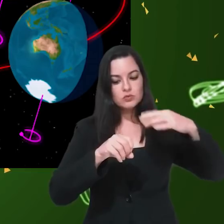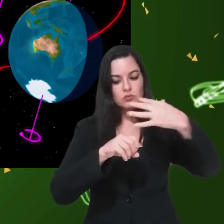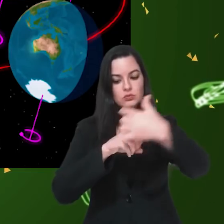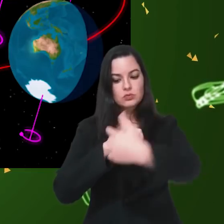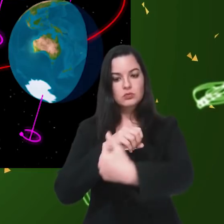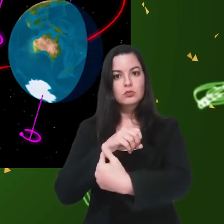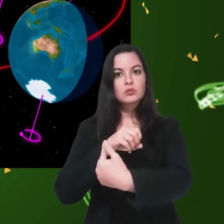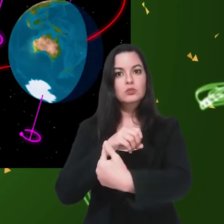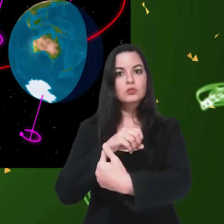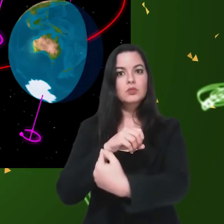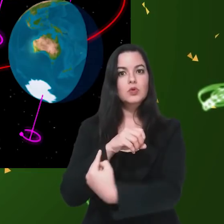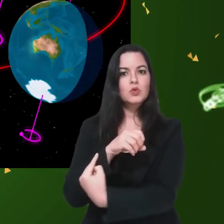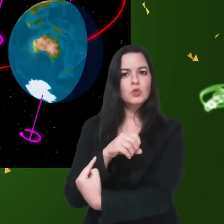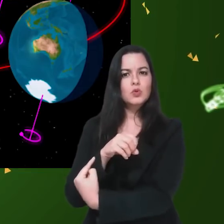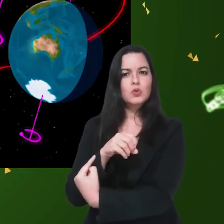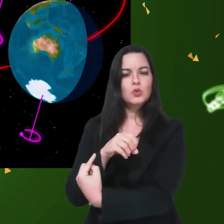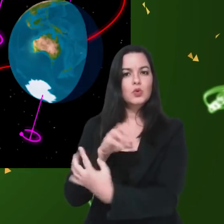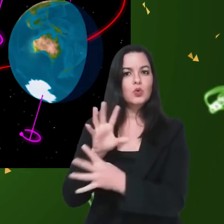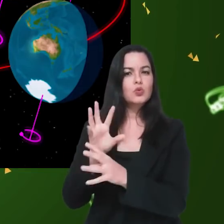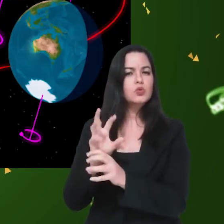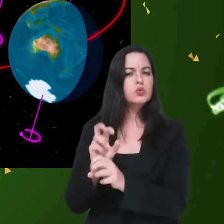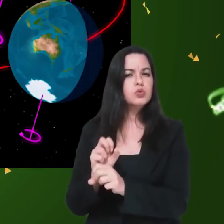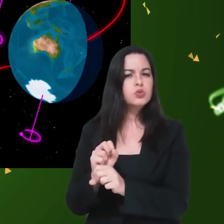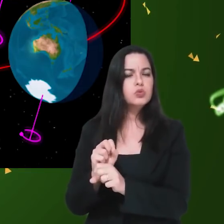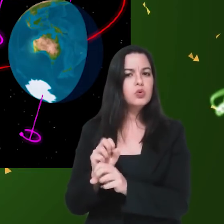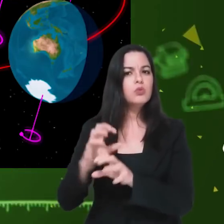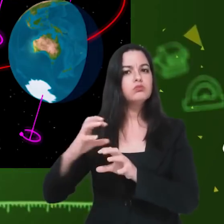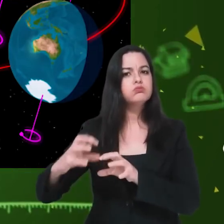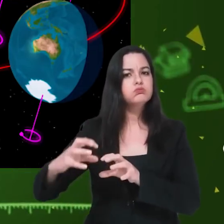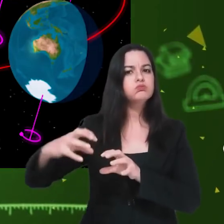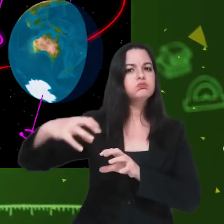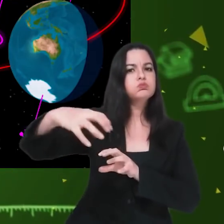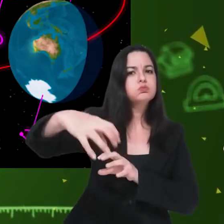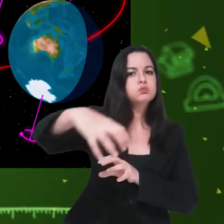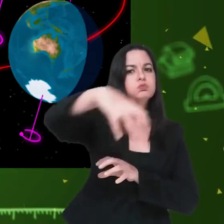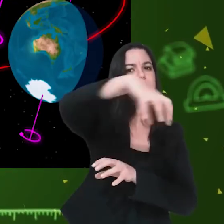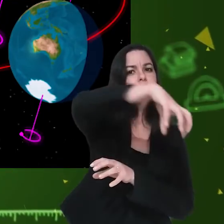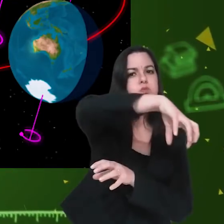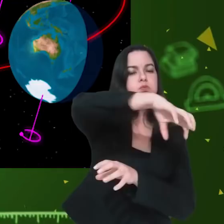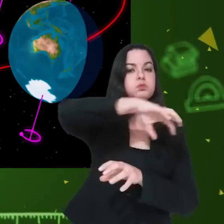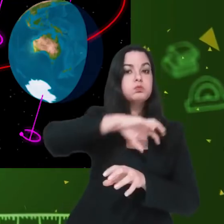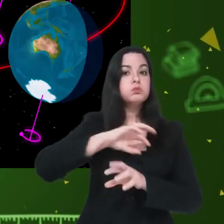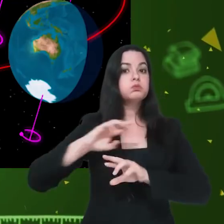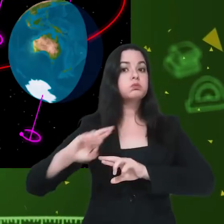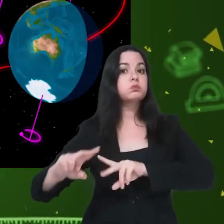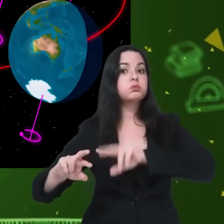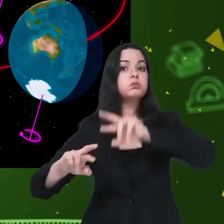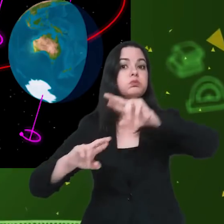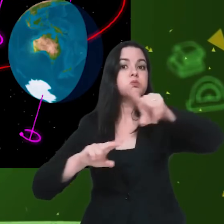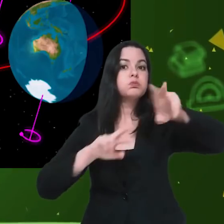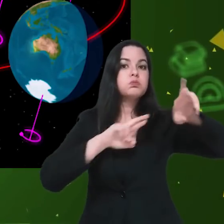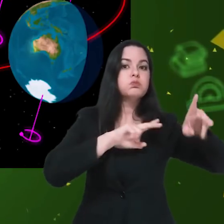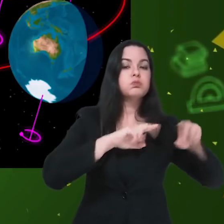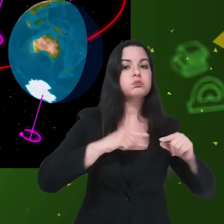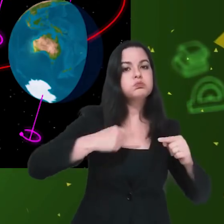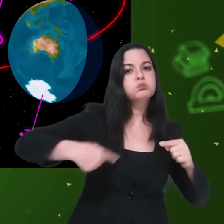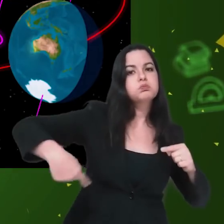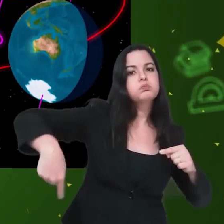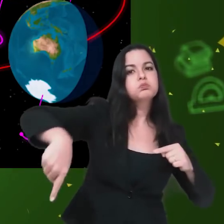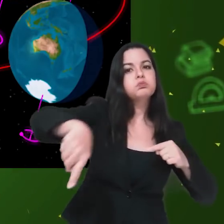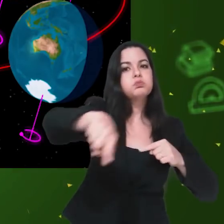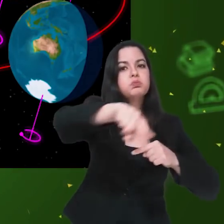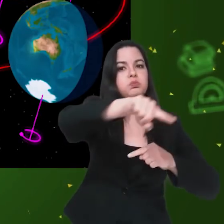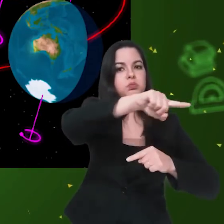o nosso planeta em diferentes posições ao longo da trajetória que ela faz em torno do Sol.